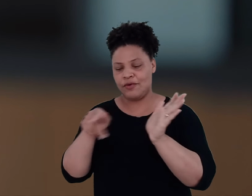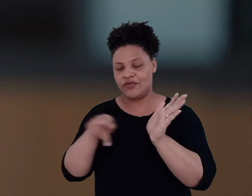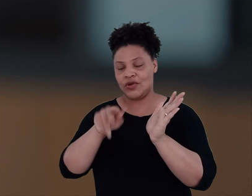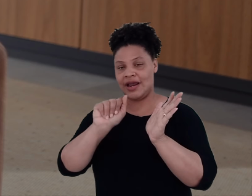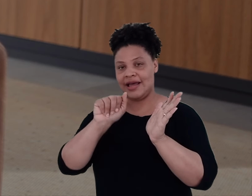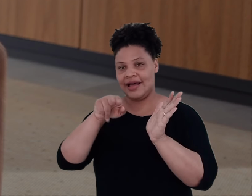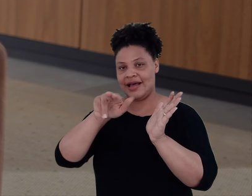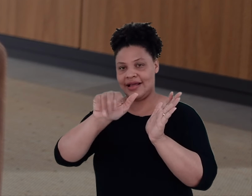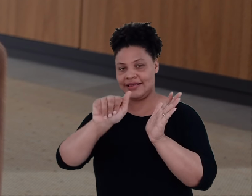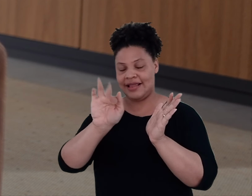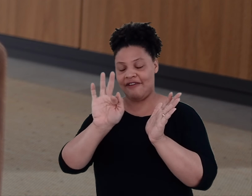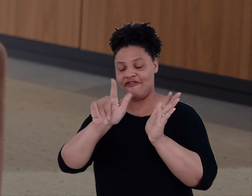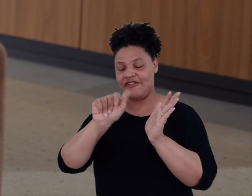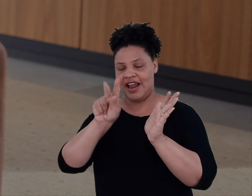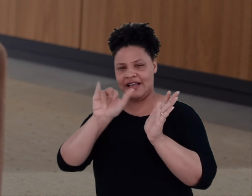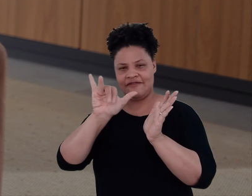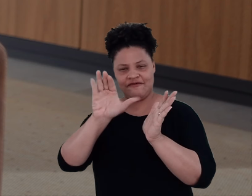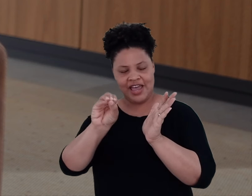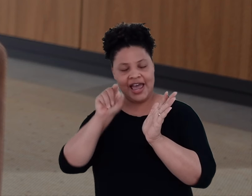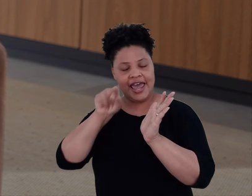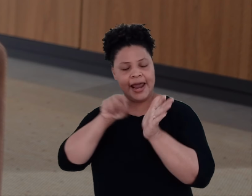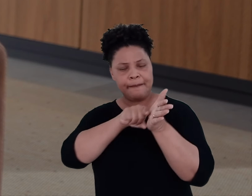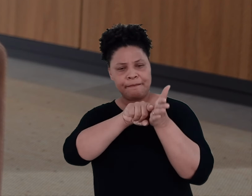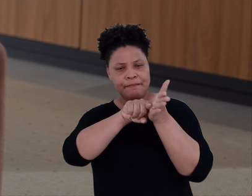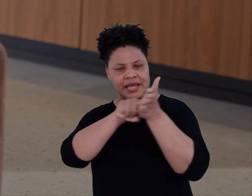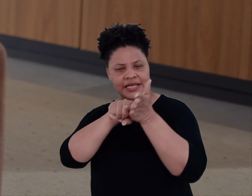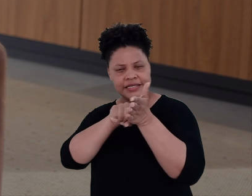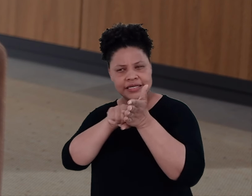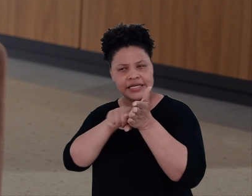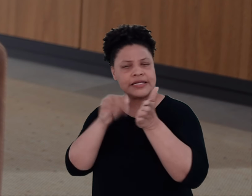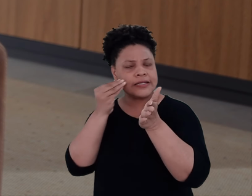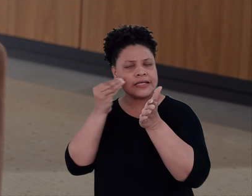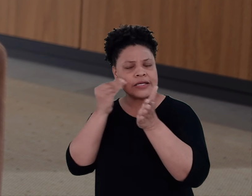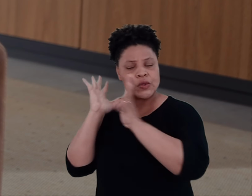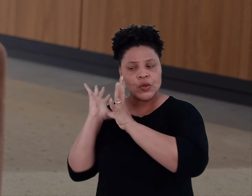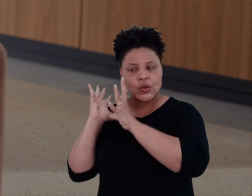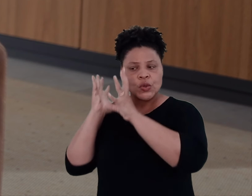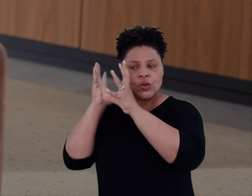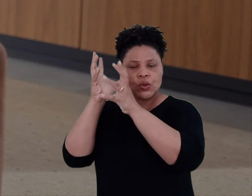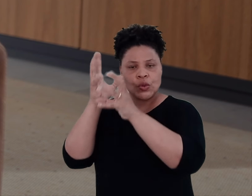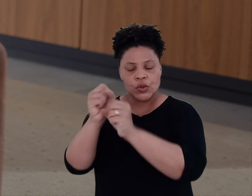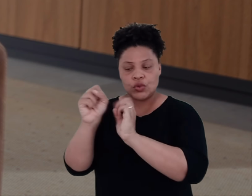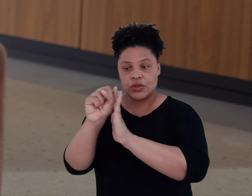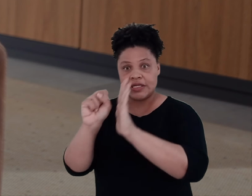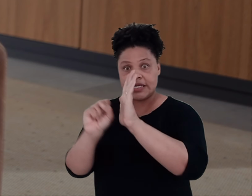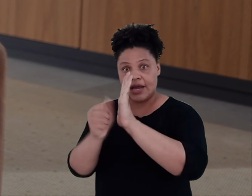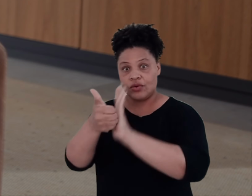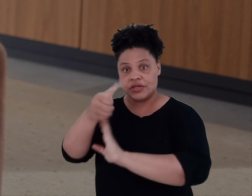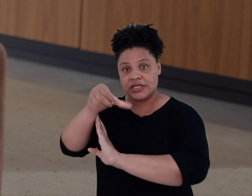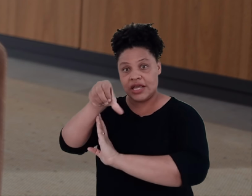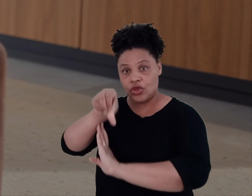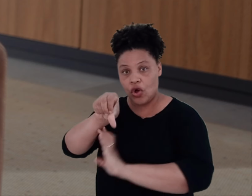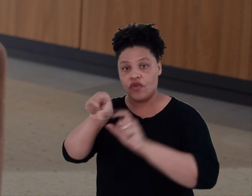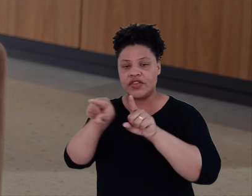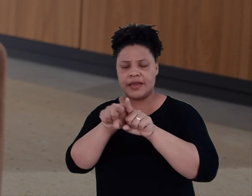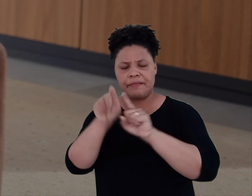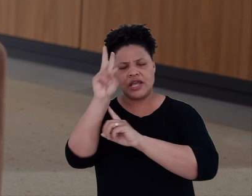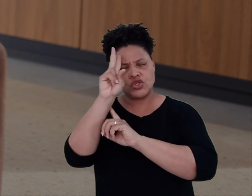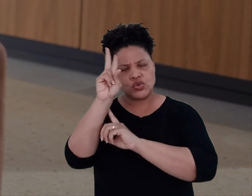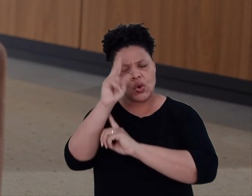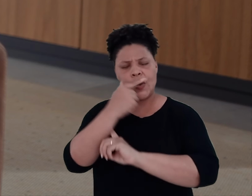esse tema. Ela tem se dedicado a recuperar a história dessas publicações dos séculos XIX e também a história de